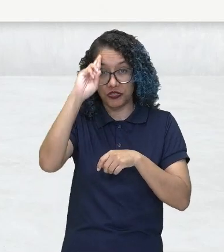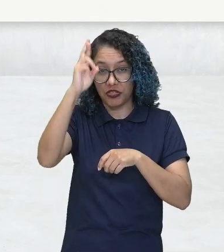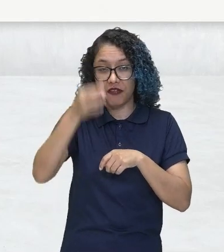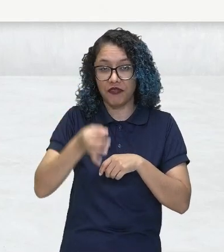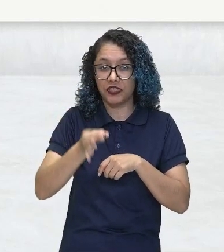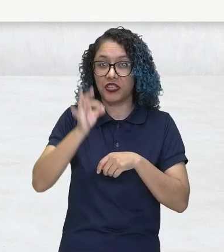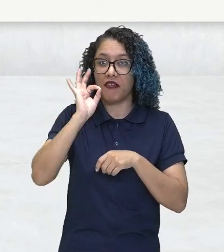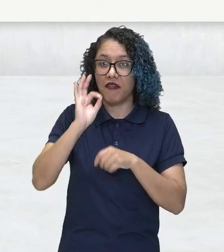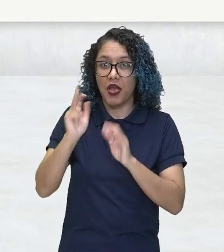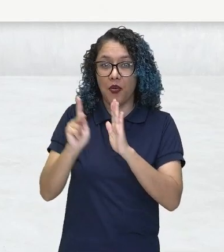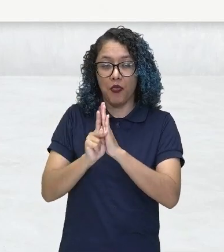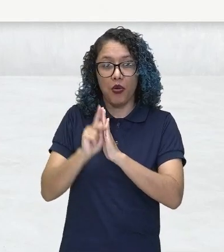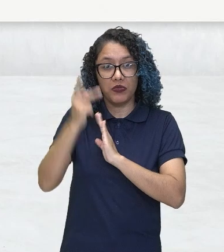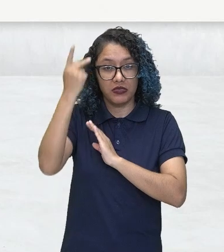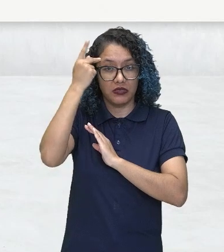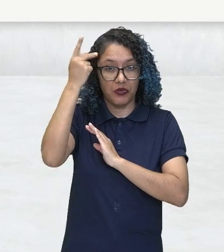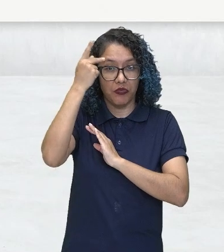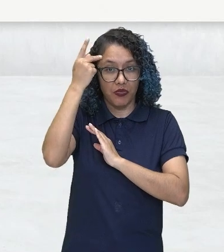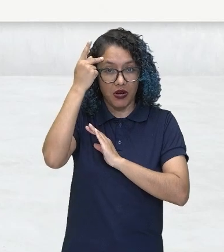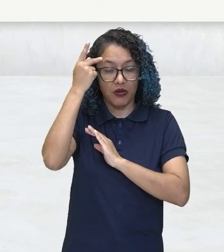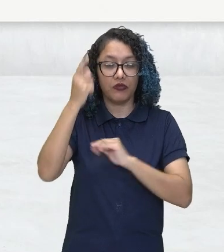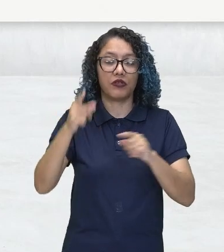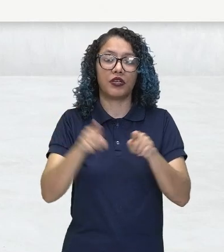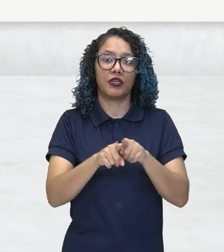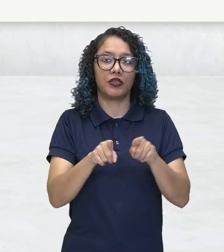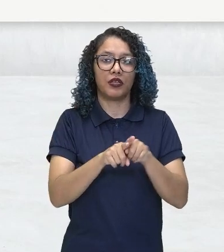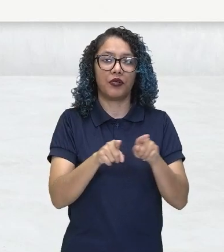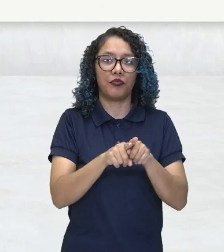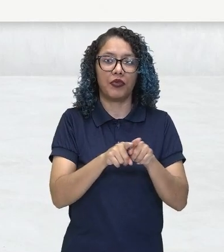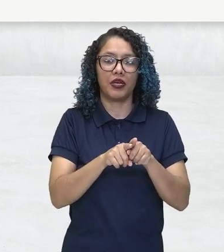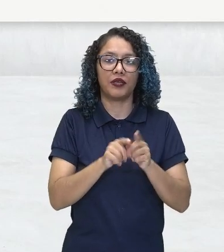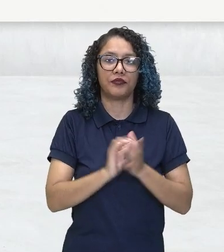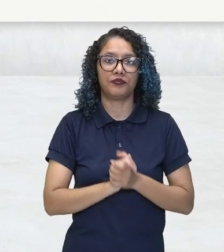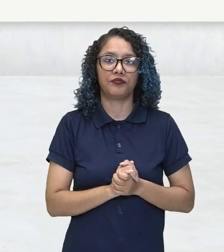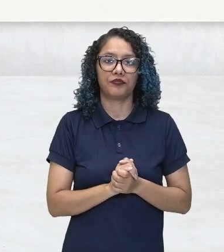Paulo, os produtores de café, e dos